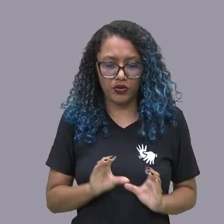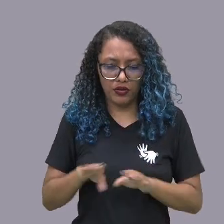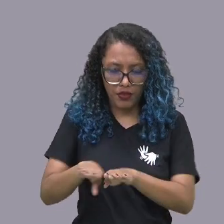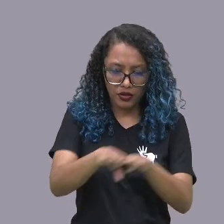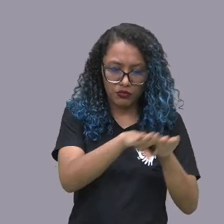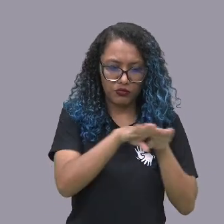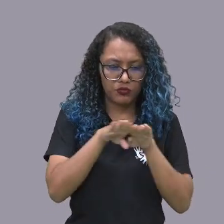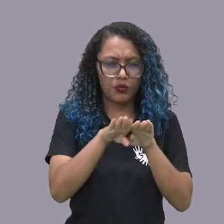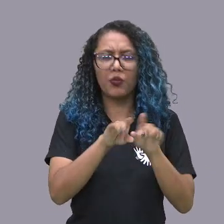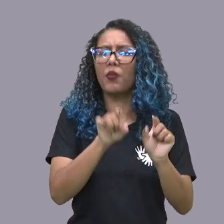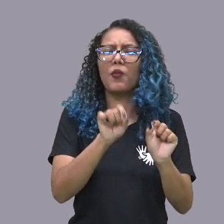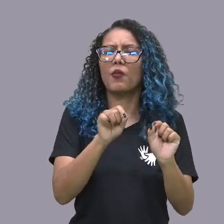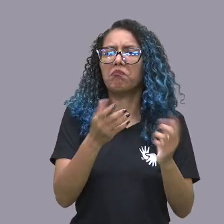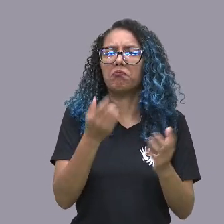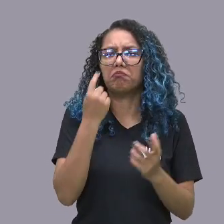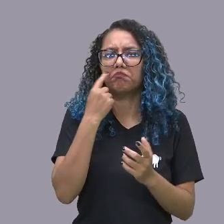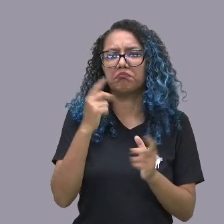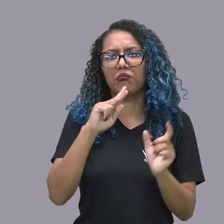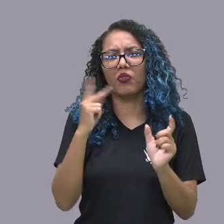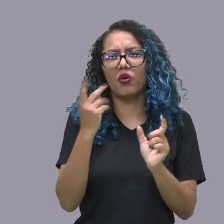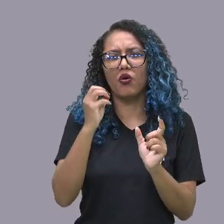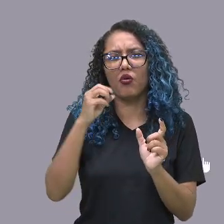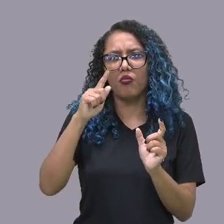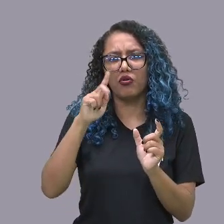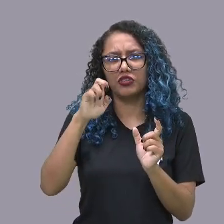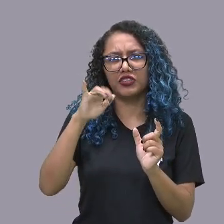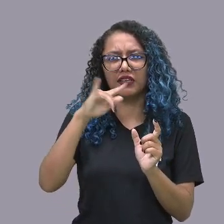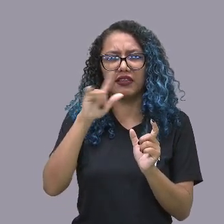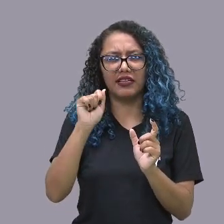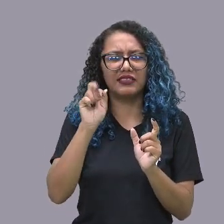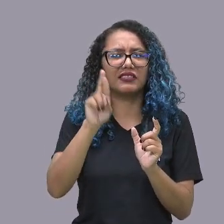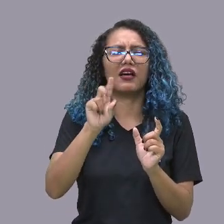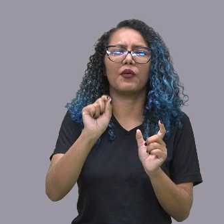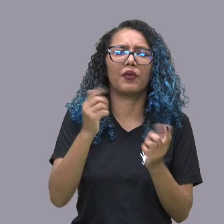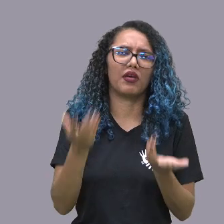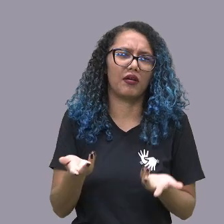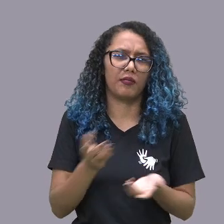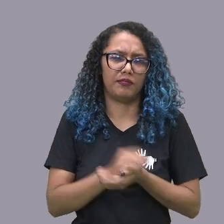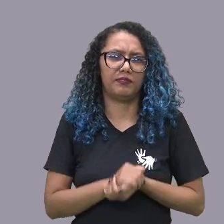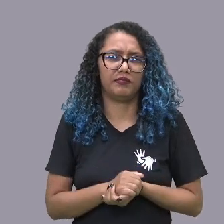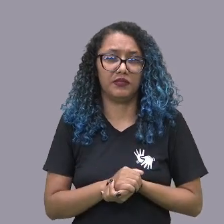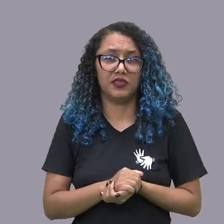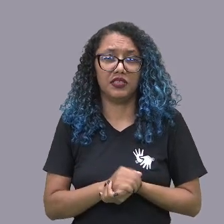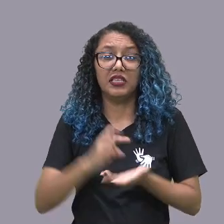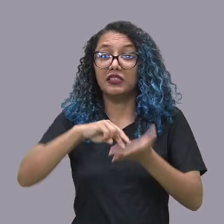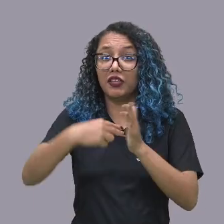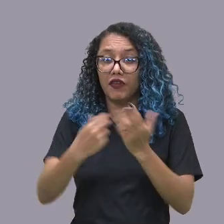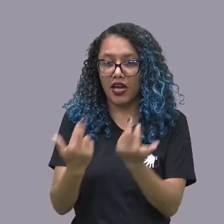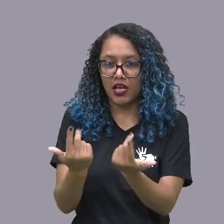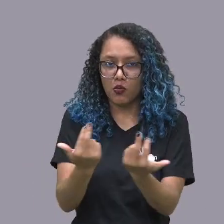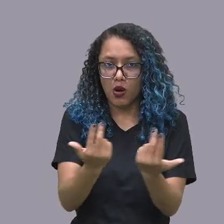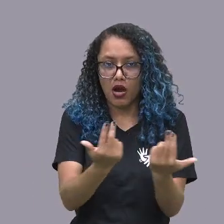que é isso, professor? Homogeneizar significa ser igual, né?